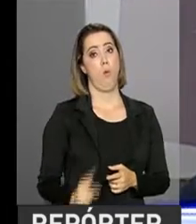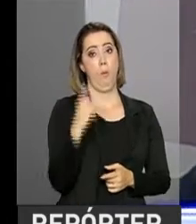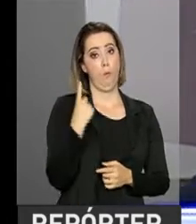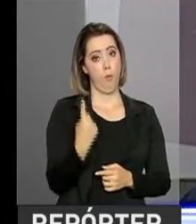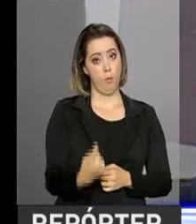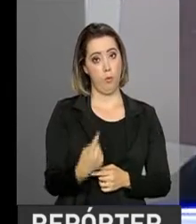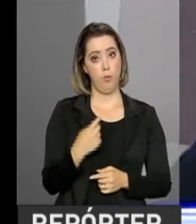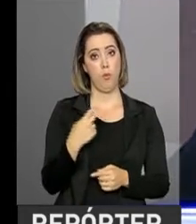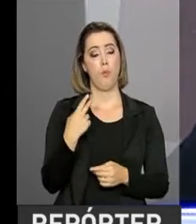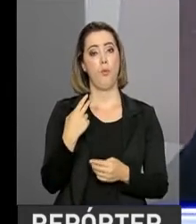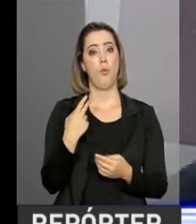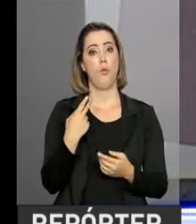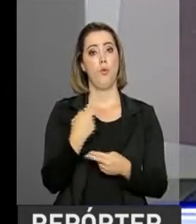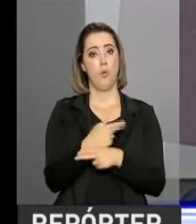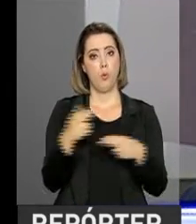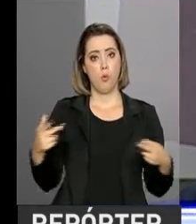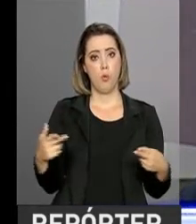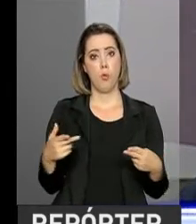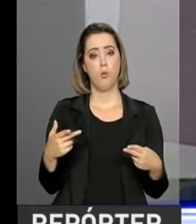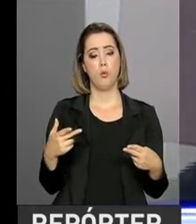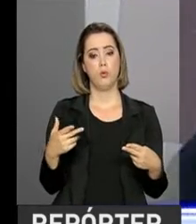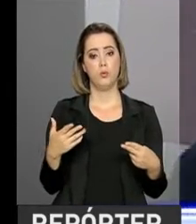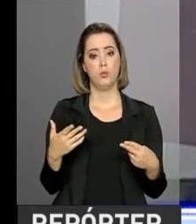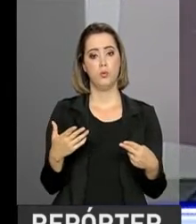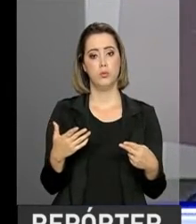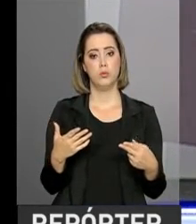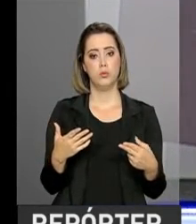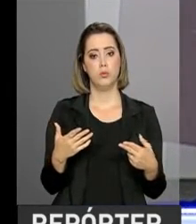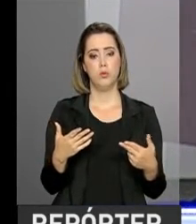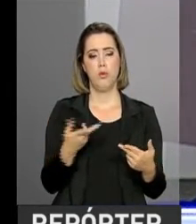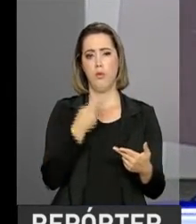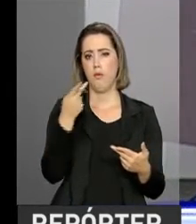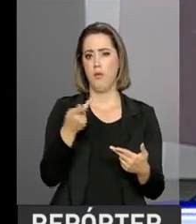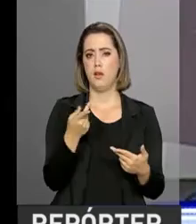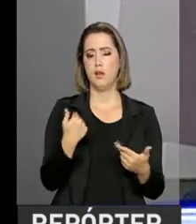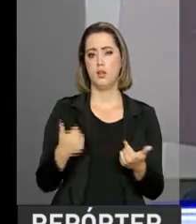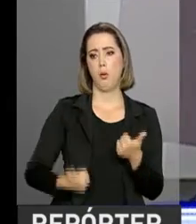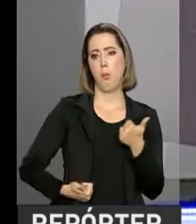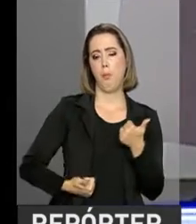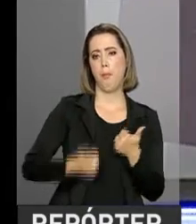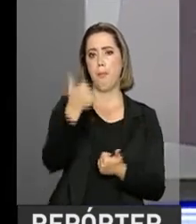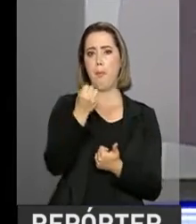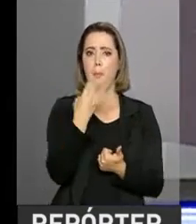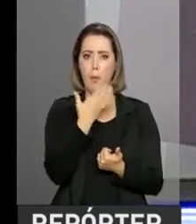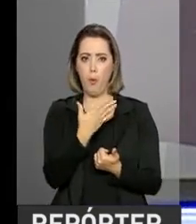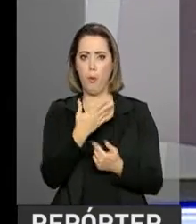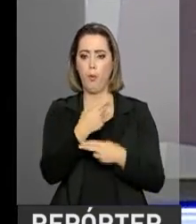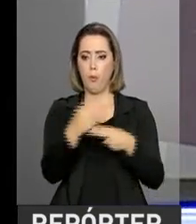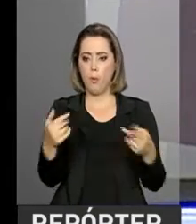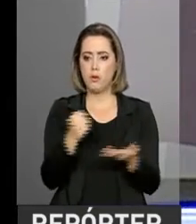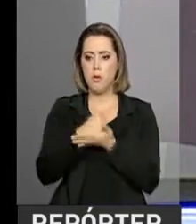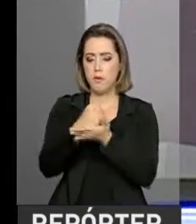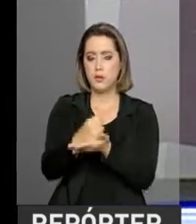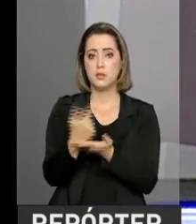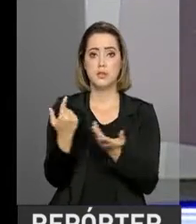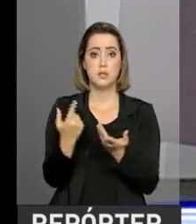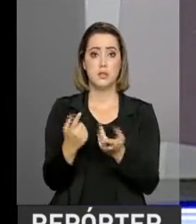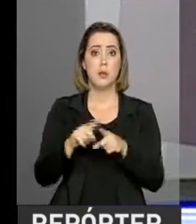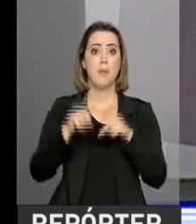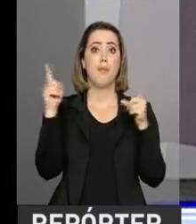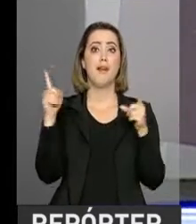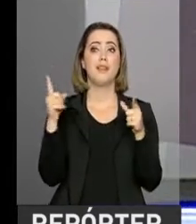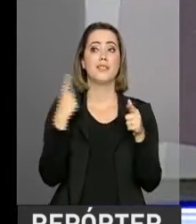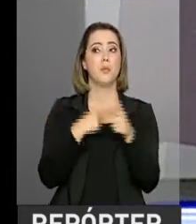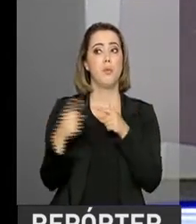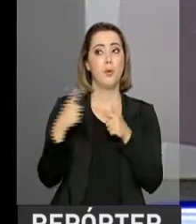produtos de qualidade dos produtos do produto oferecido e sem problemas relacionados ao